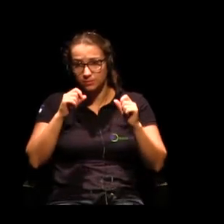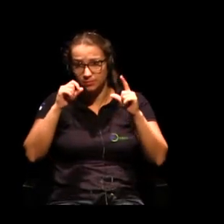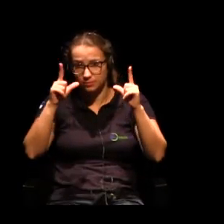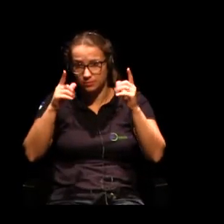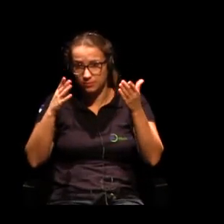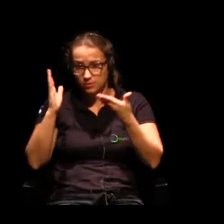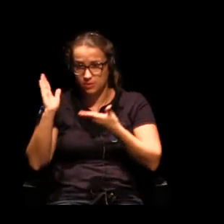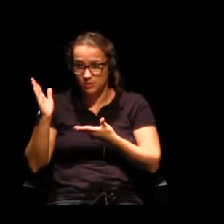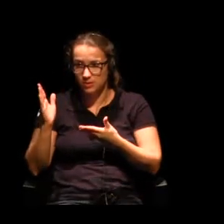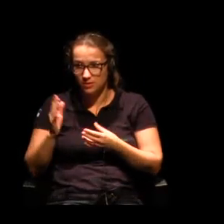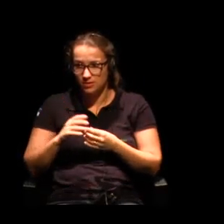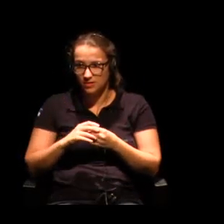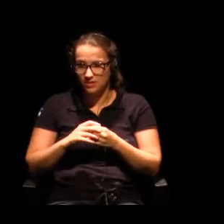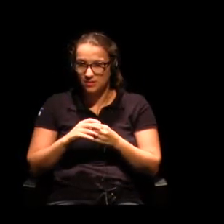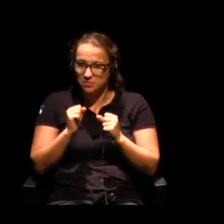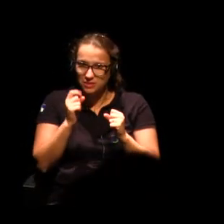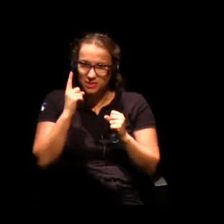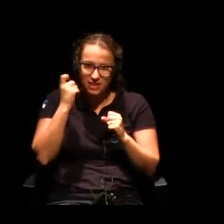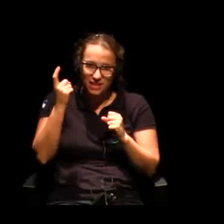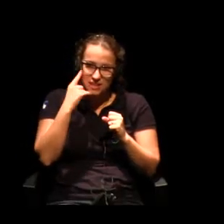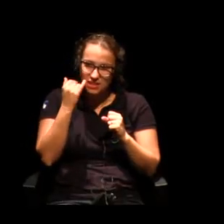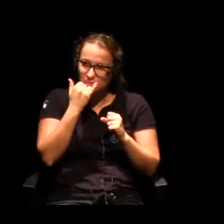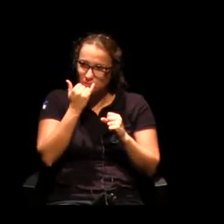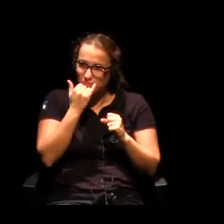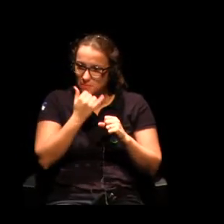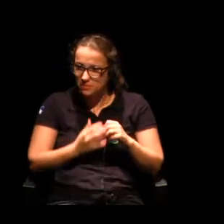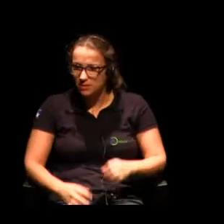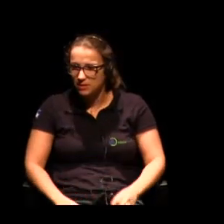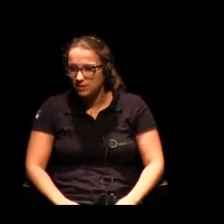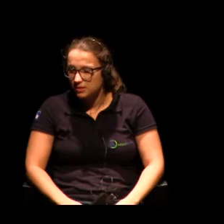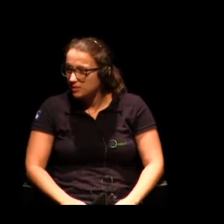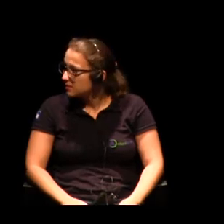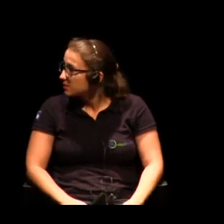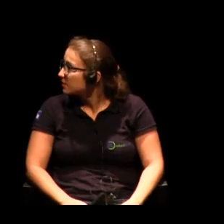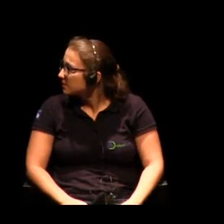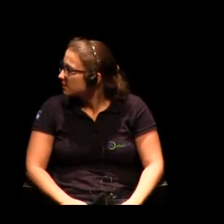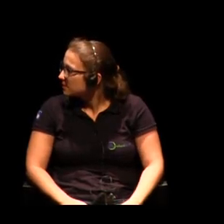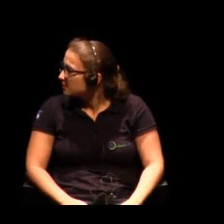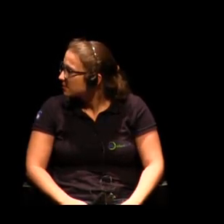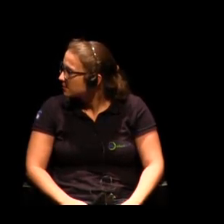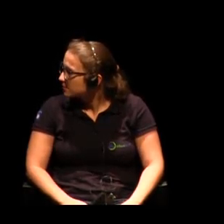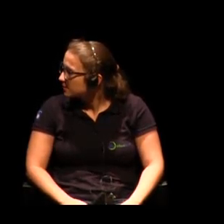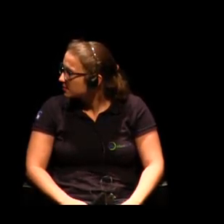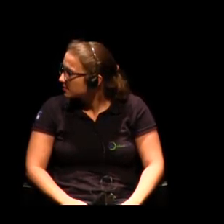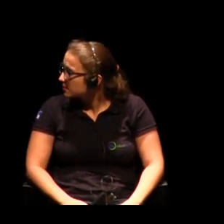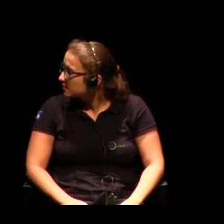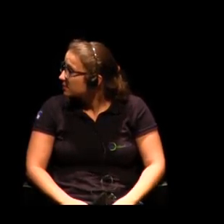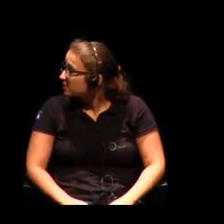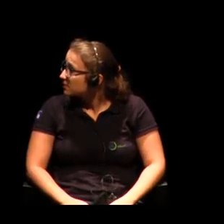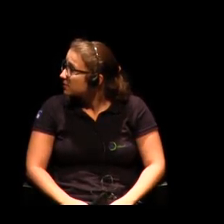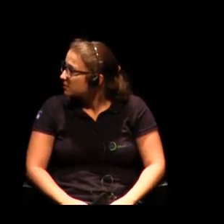Se virmos o próximo, pode estar um pouco alto, perdão.